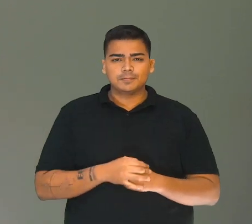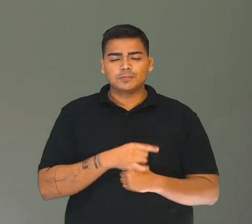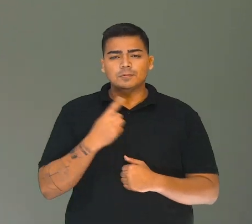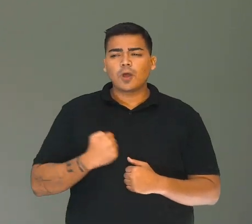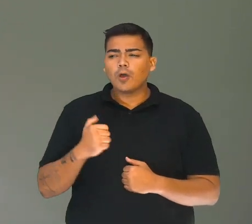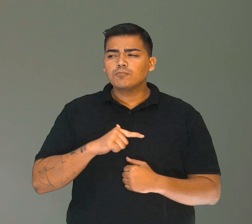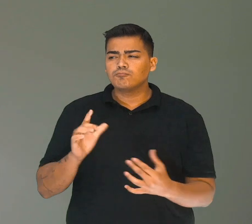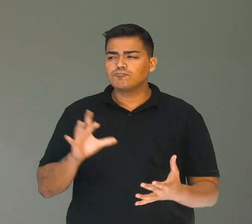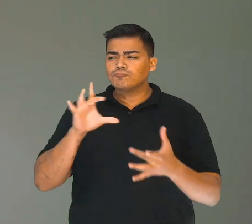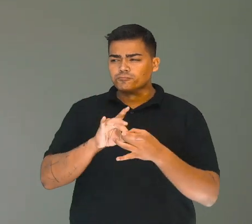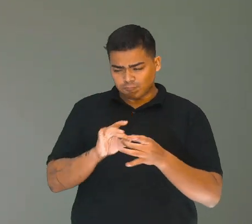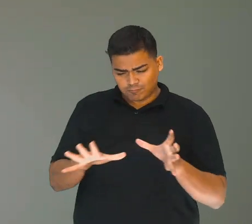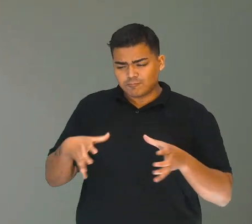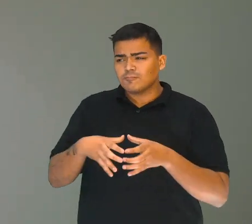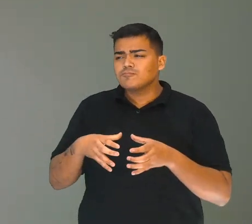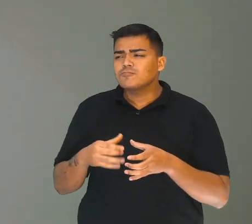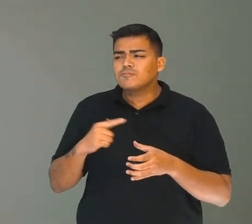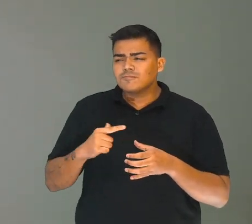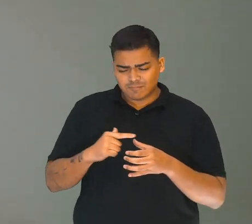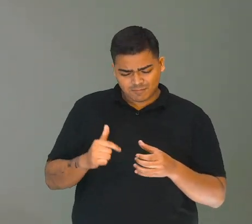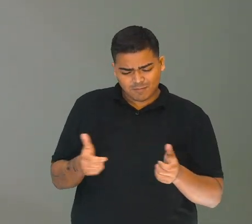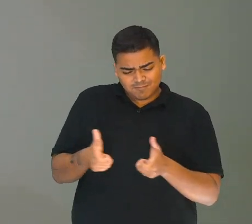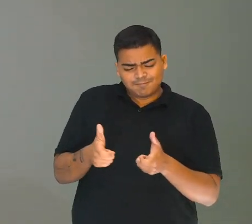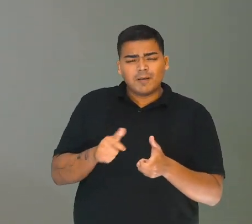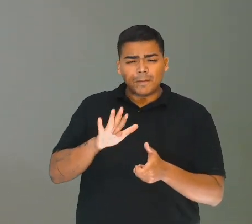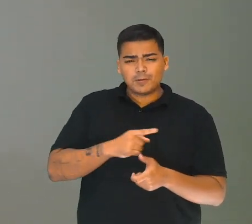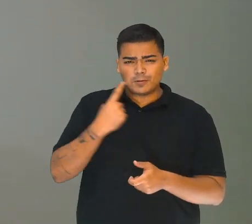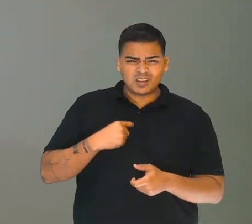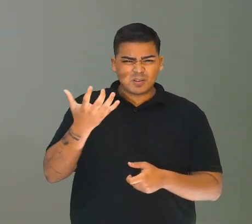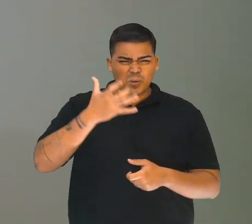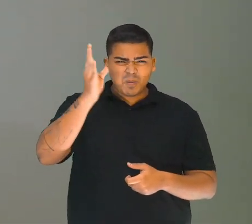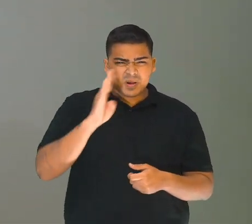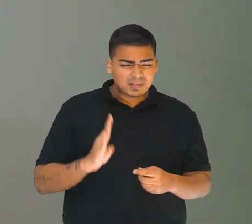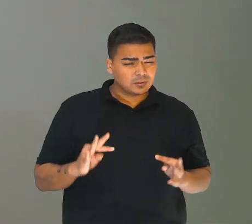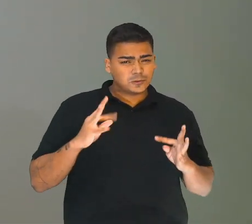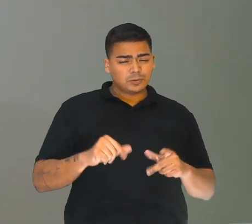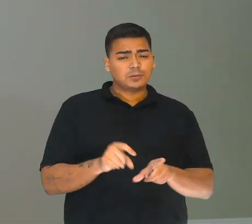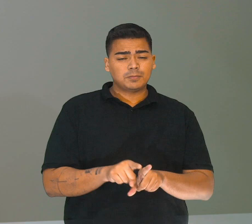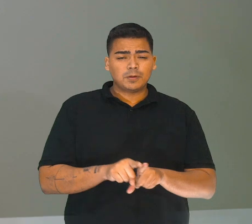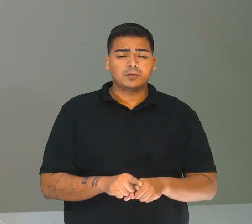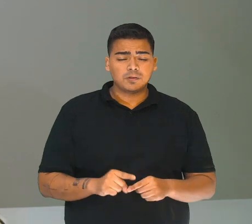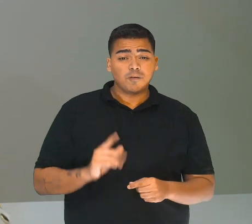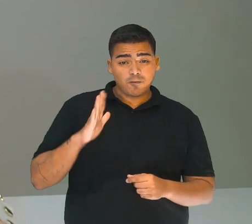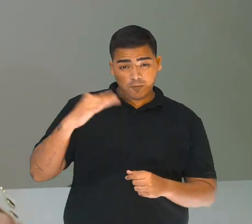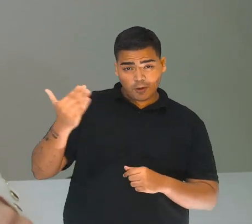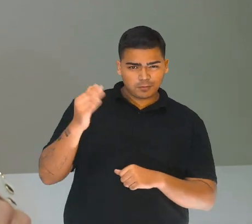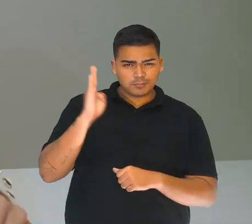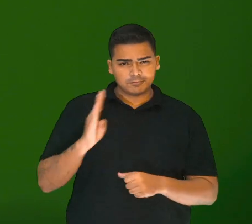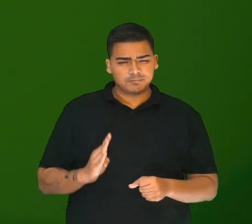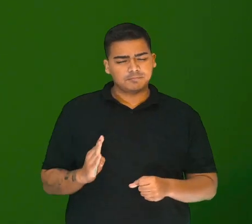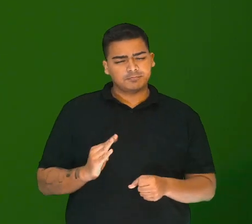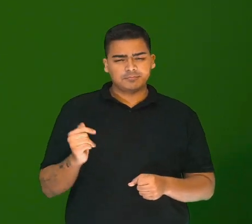Como a gente está num mercado pequeno, querendo atingir mercados maiores, que é o Brasil e todo, e até fora do Brasil, em